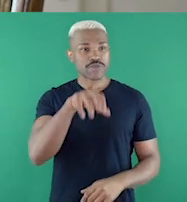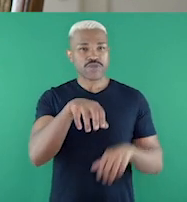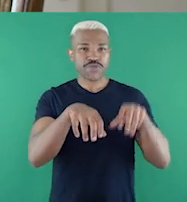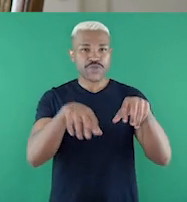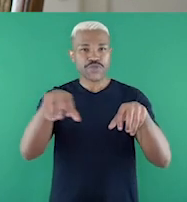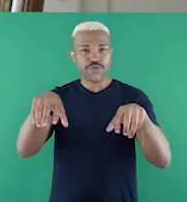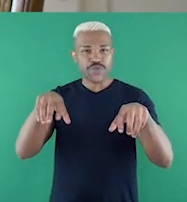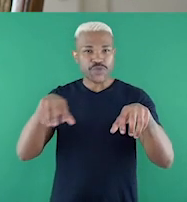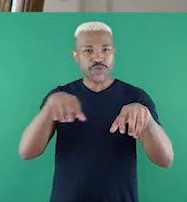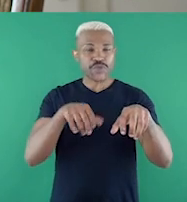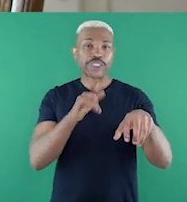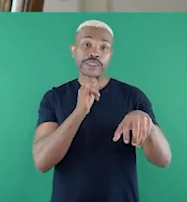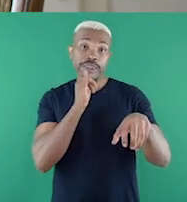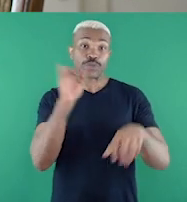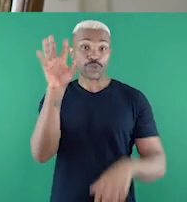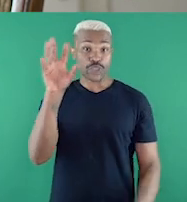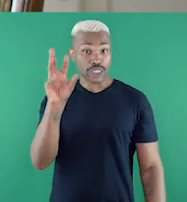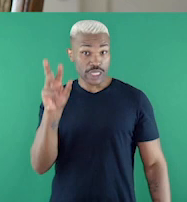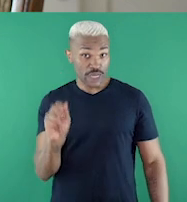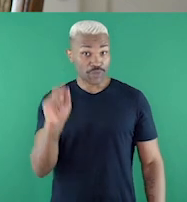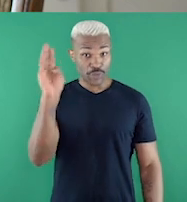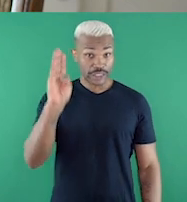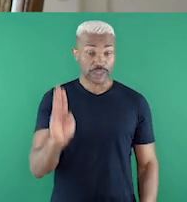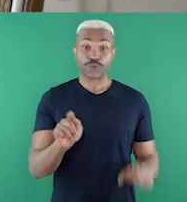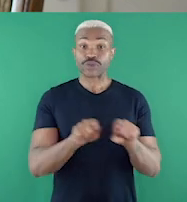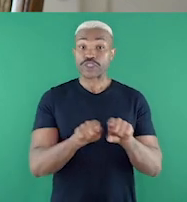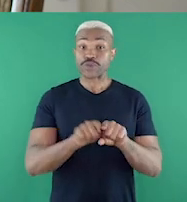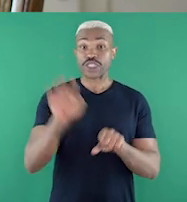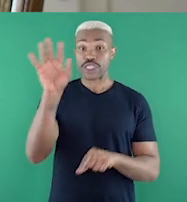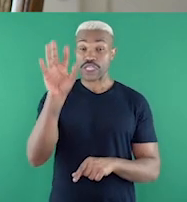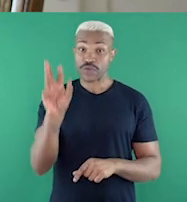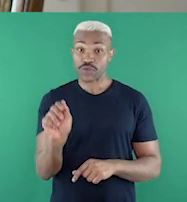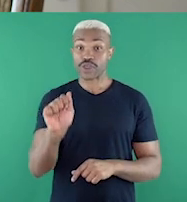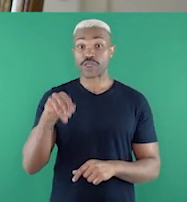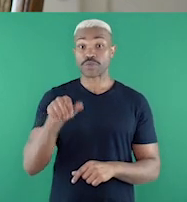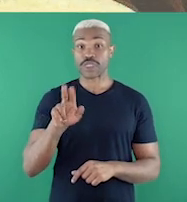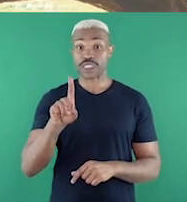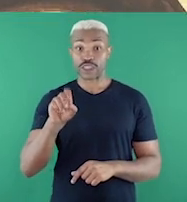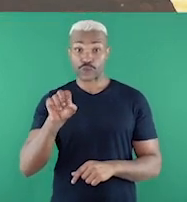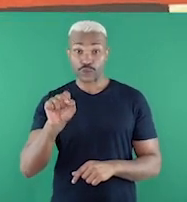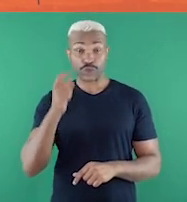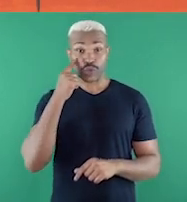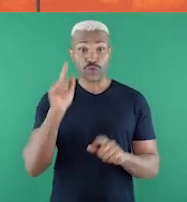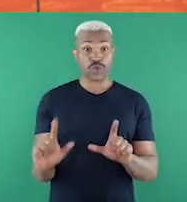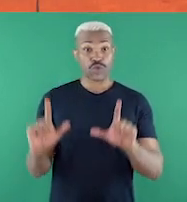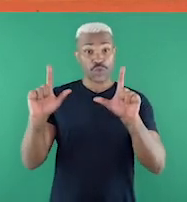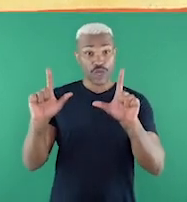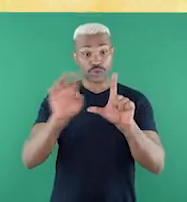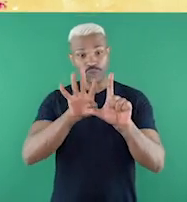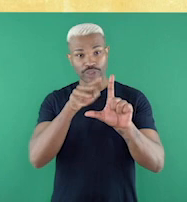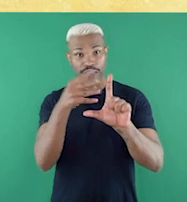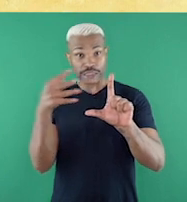que são, em alguns momentos, africanos, afro-brasileiros, em outros momentos, afro-ameríndios, como, por exemplo, esse quadro, que é de esteira e